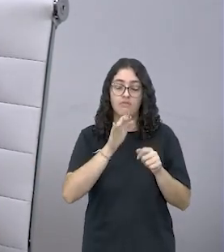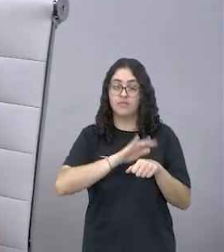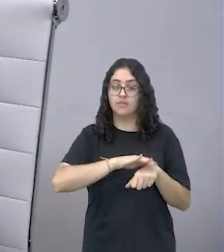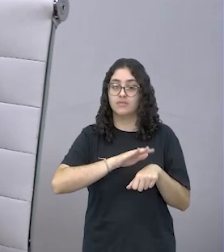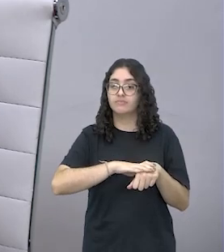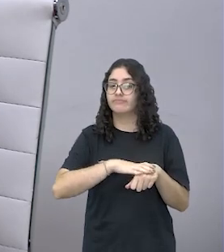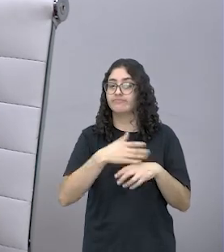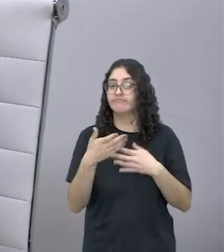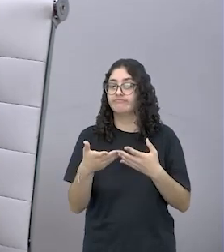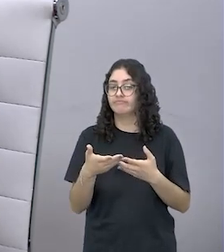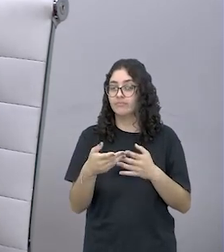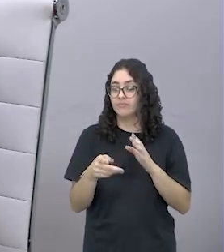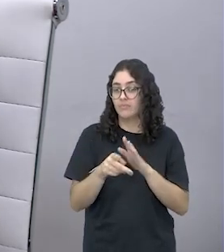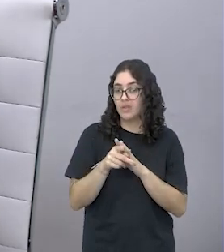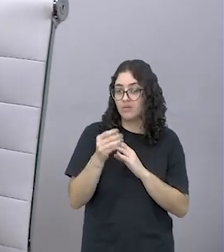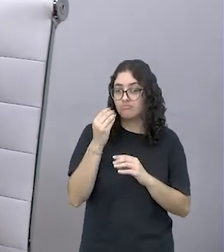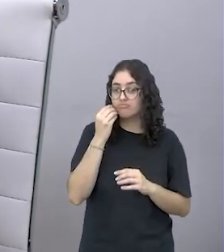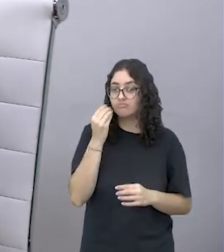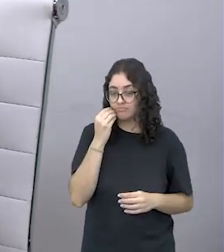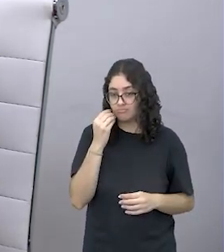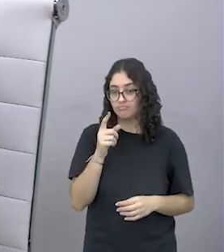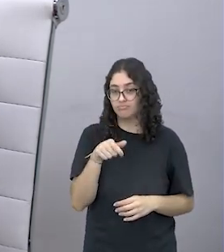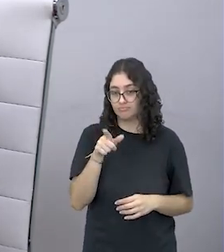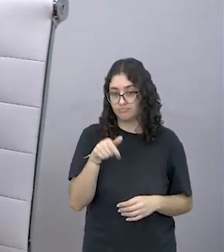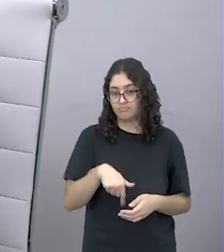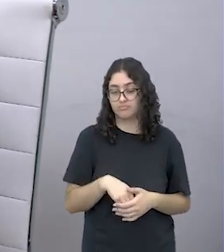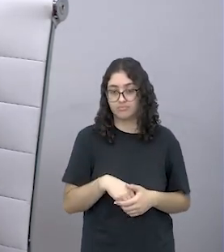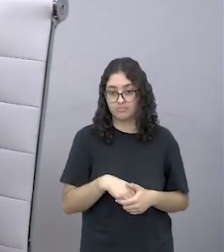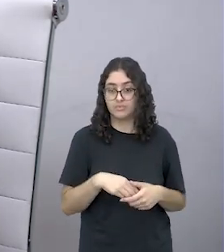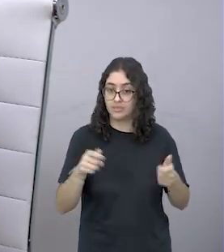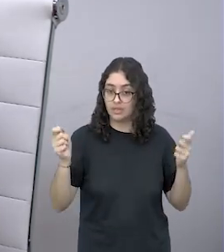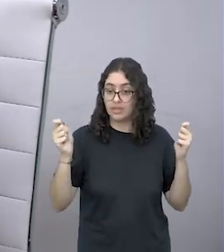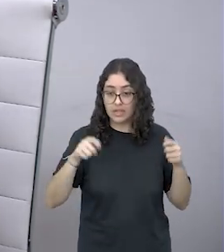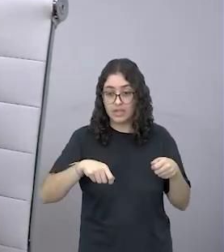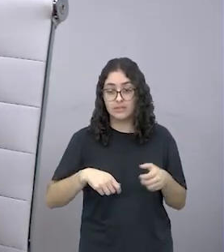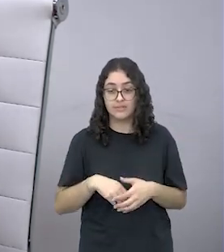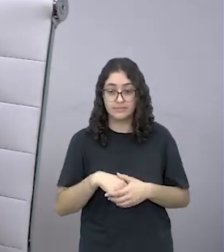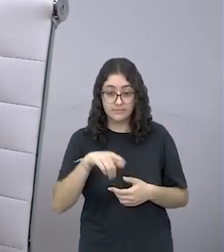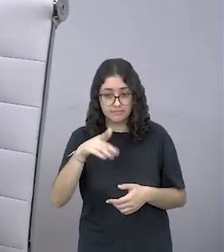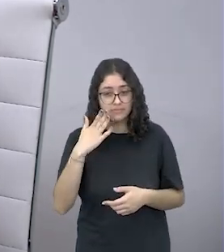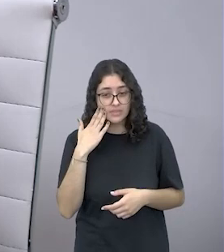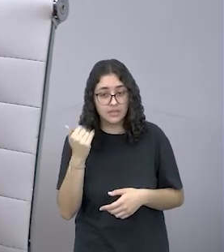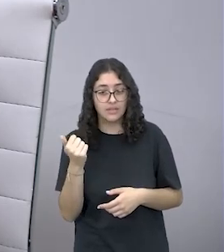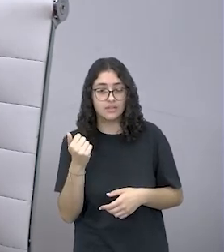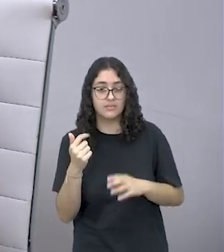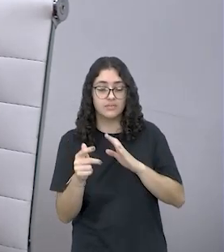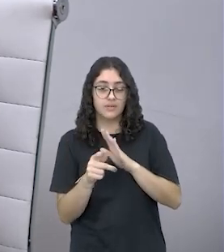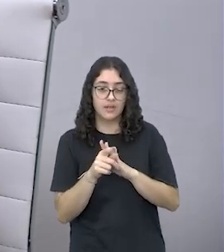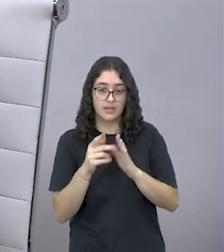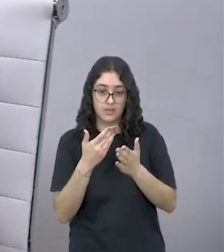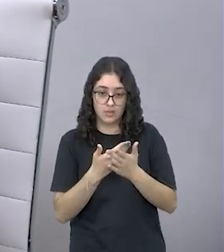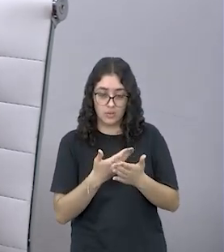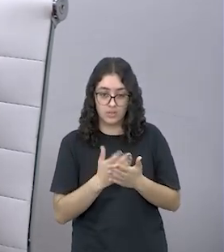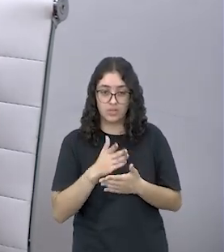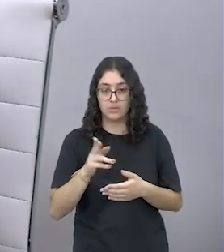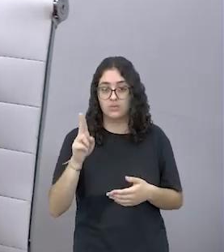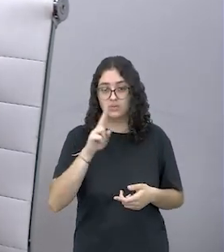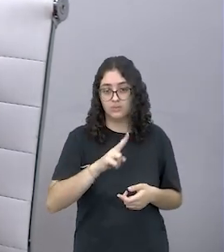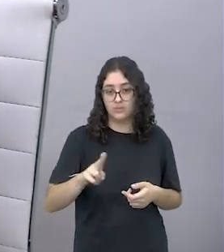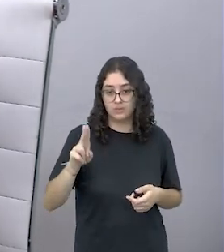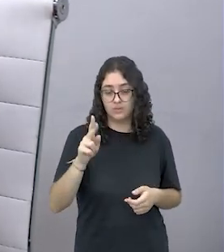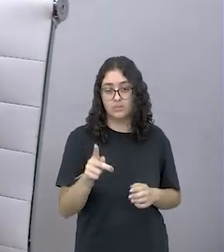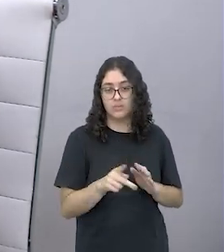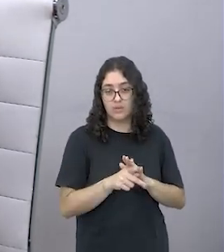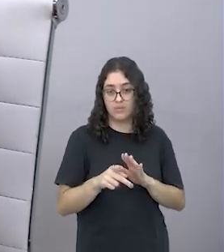de recorte, né, que a CRISPR permite. Você sabia disso? Que lá muitas escolas já utilizam